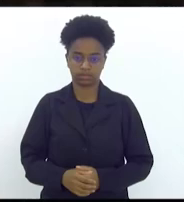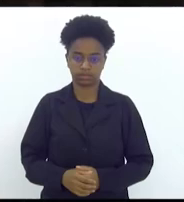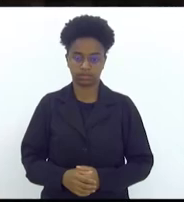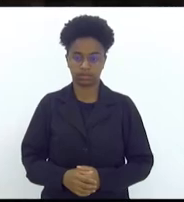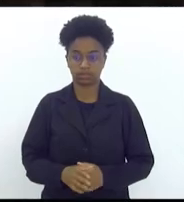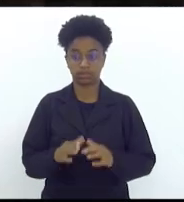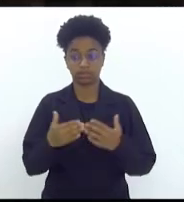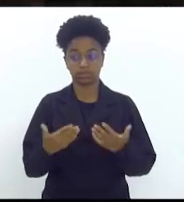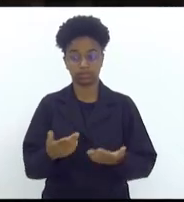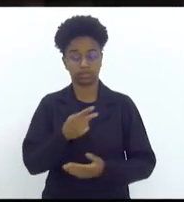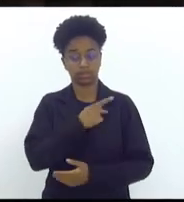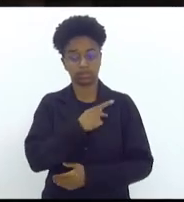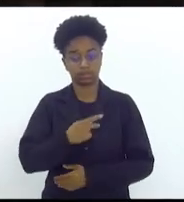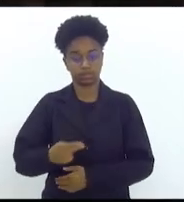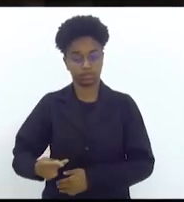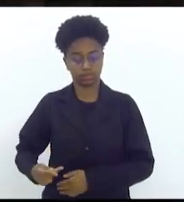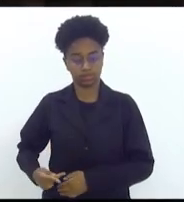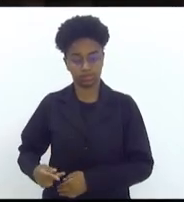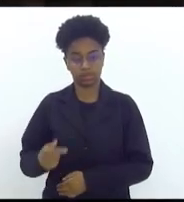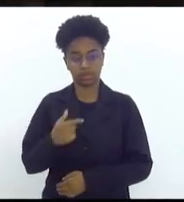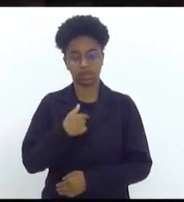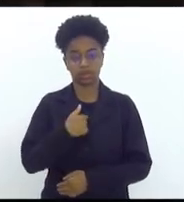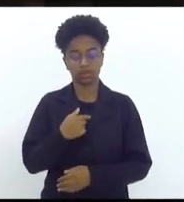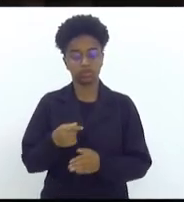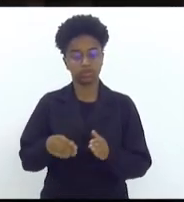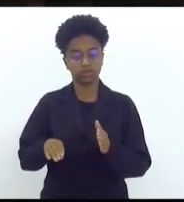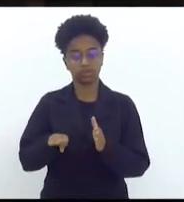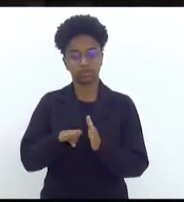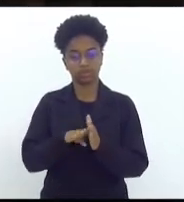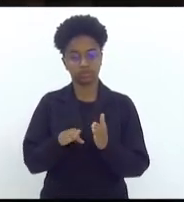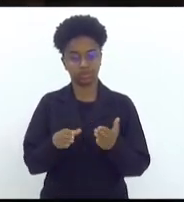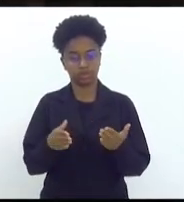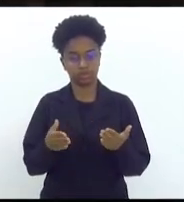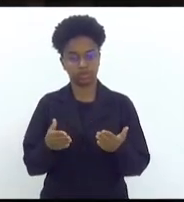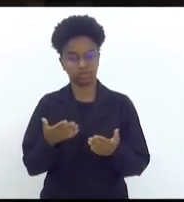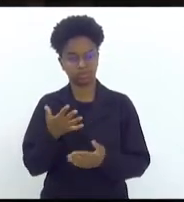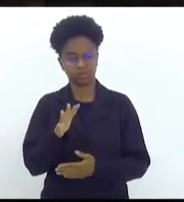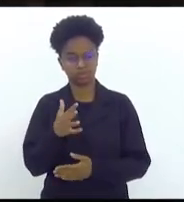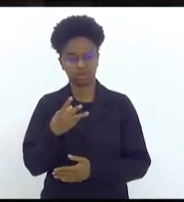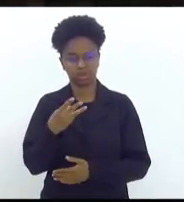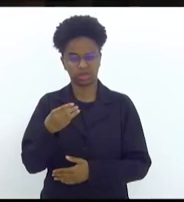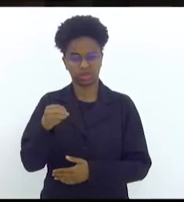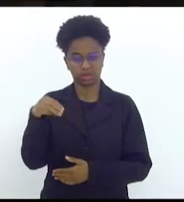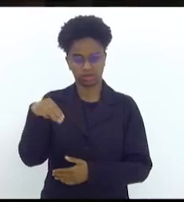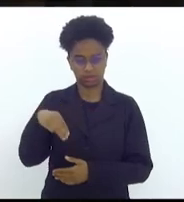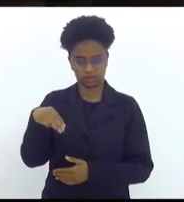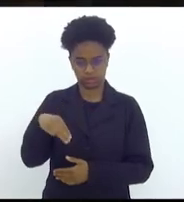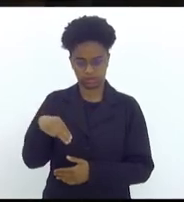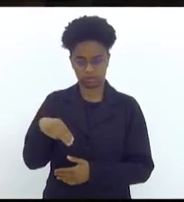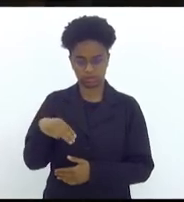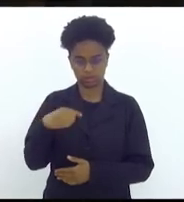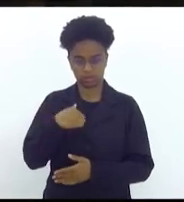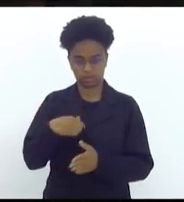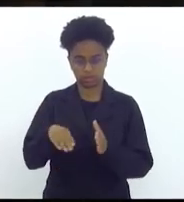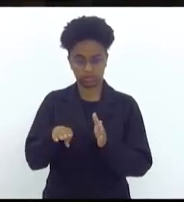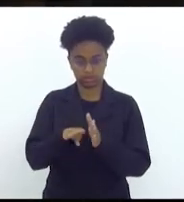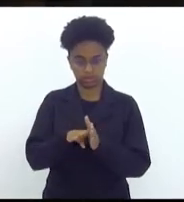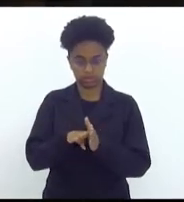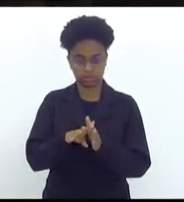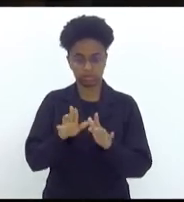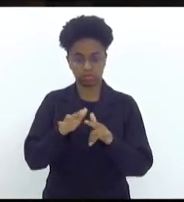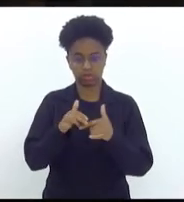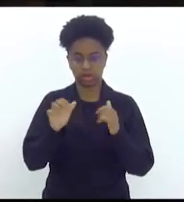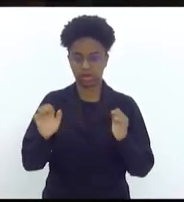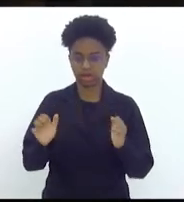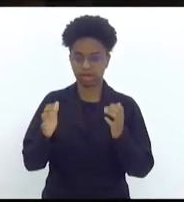senhor presidente Estou chegando cheguei a mais ou menos a meia hora atrás de um grande